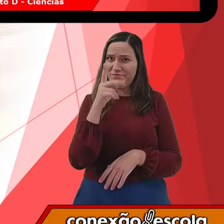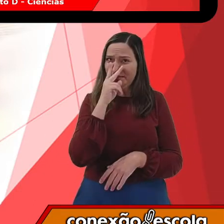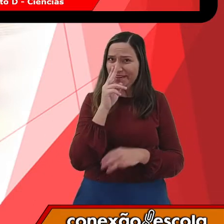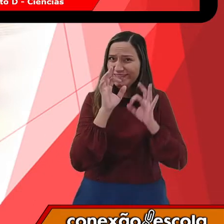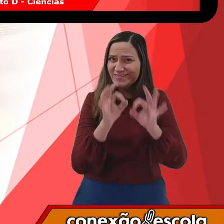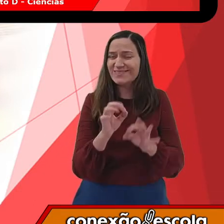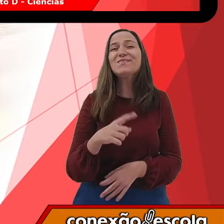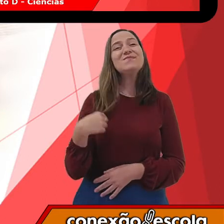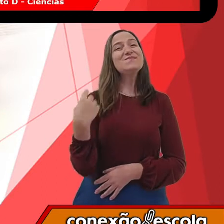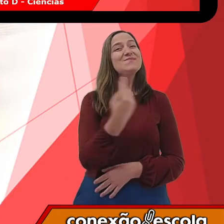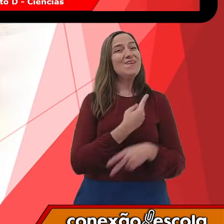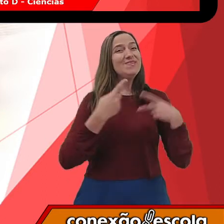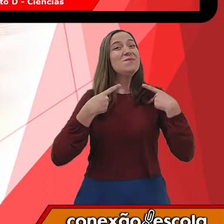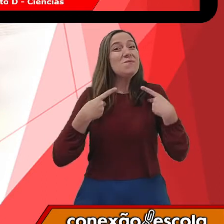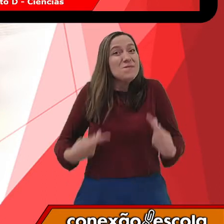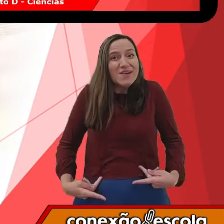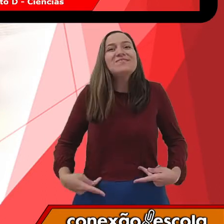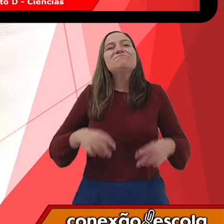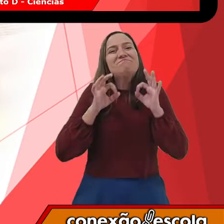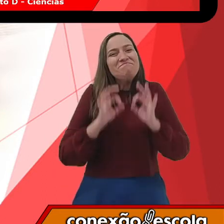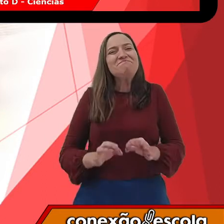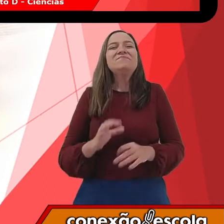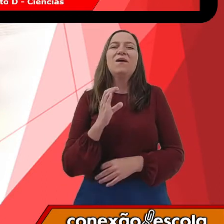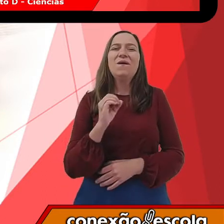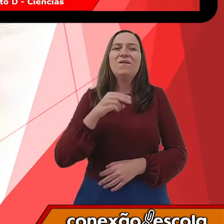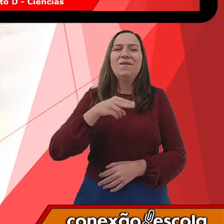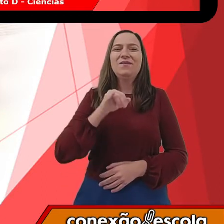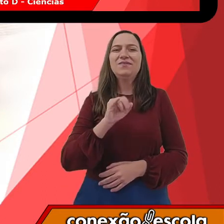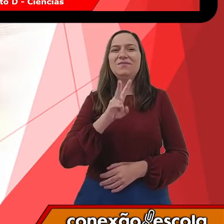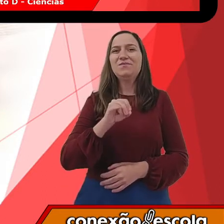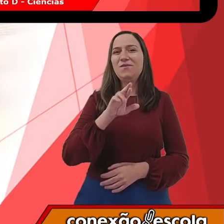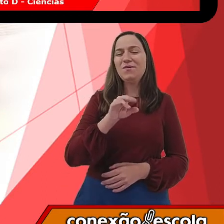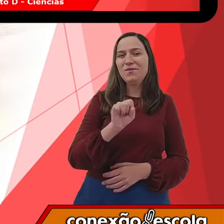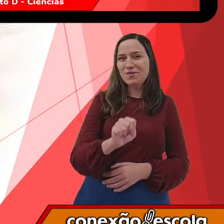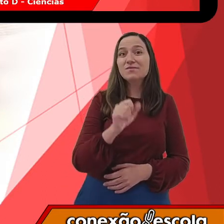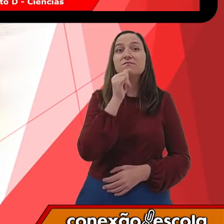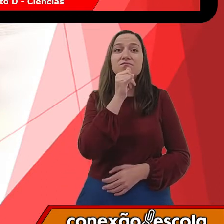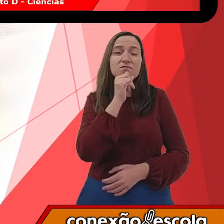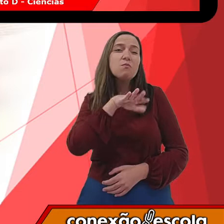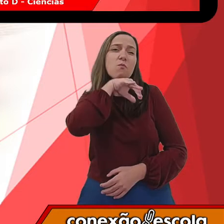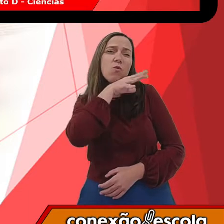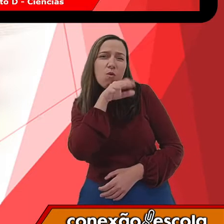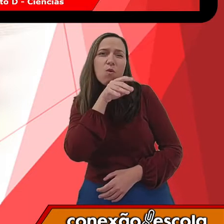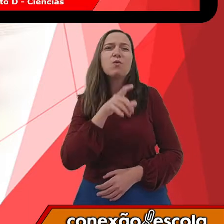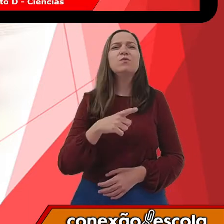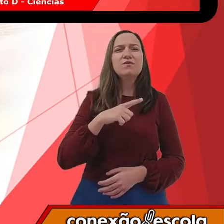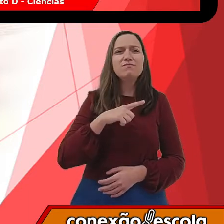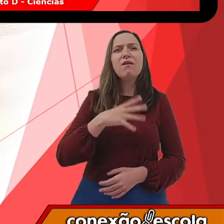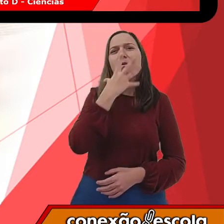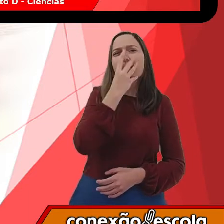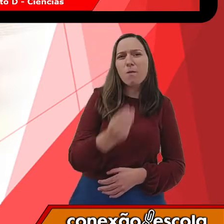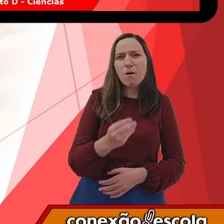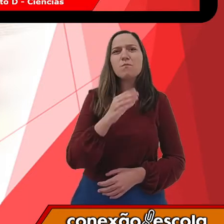Isso mesmo, nós somos animais onívoros, assim como o porco, o lobo-guará, dentre outros. O